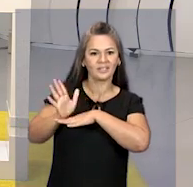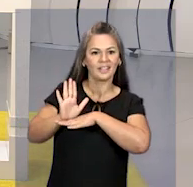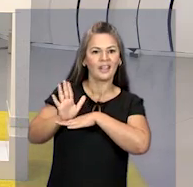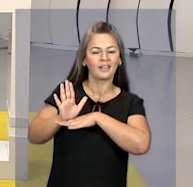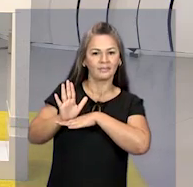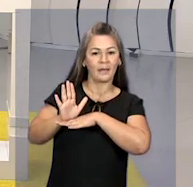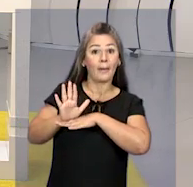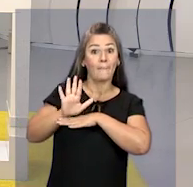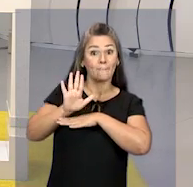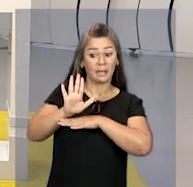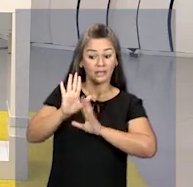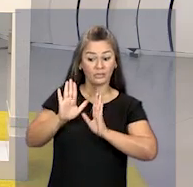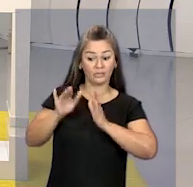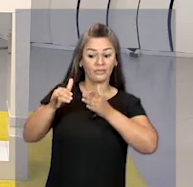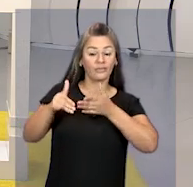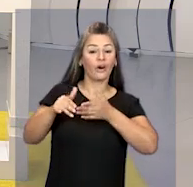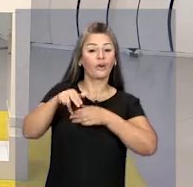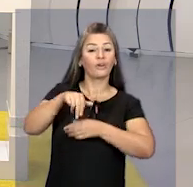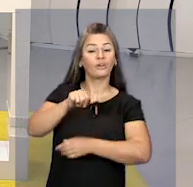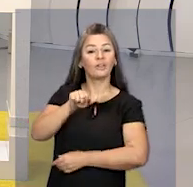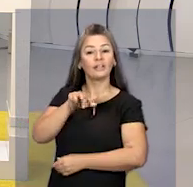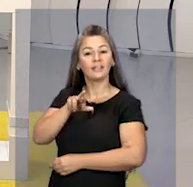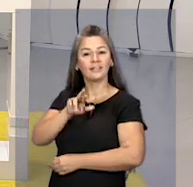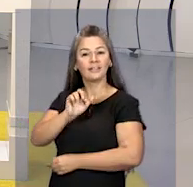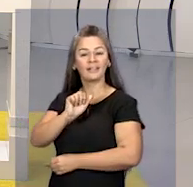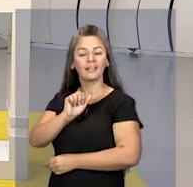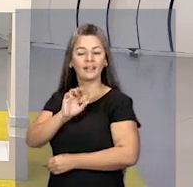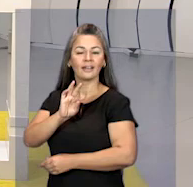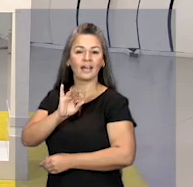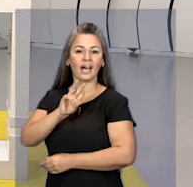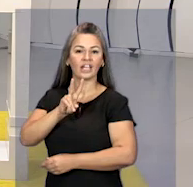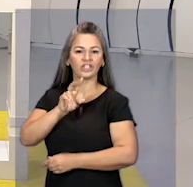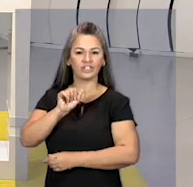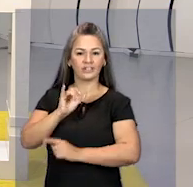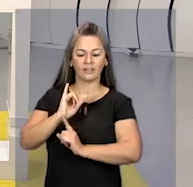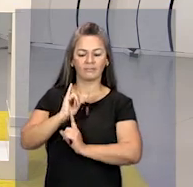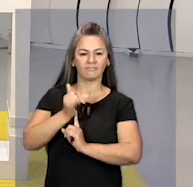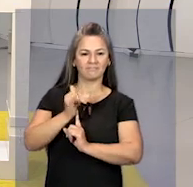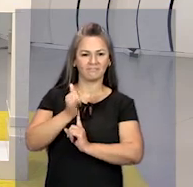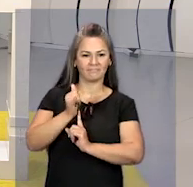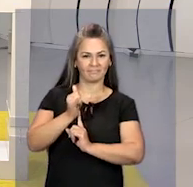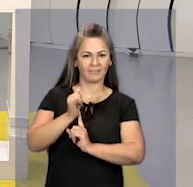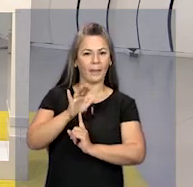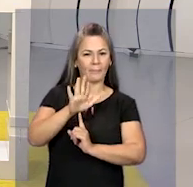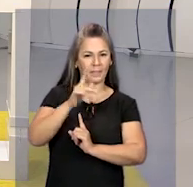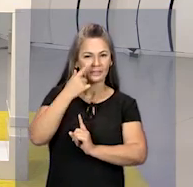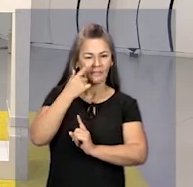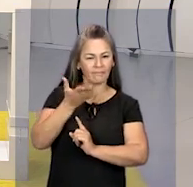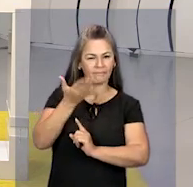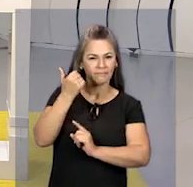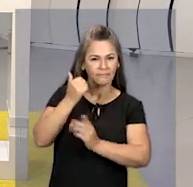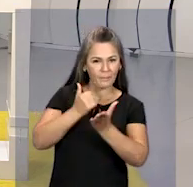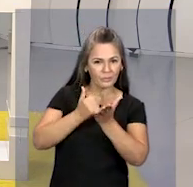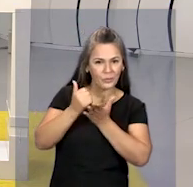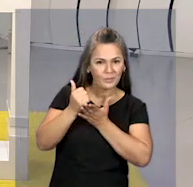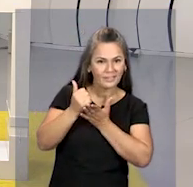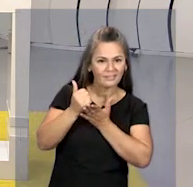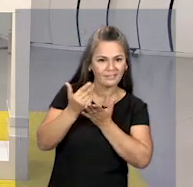da narrativa. E além disso, eu quero falar também um pouco a respeito da dança. Então vamos lá, vamos começar então.